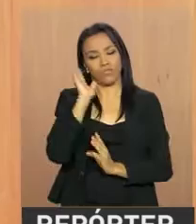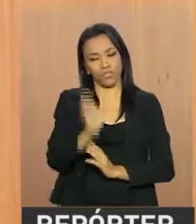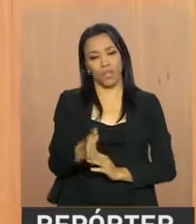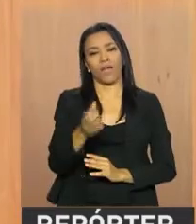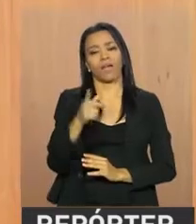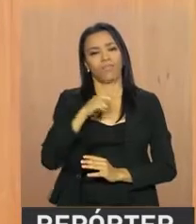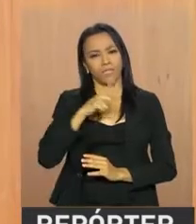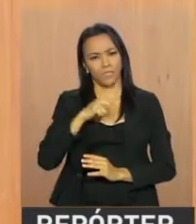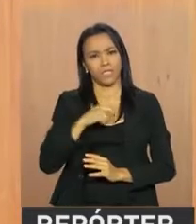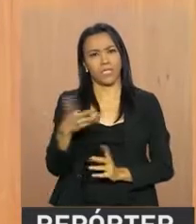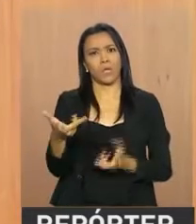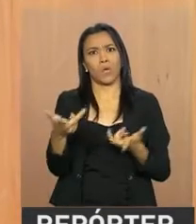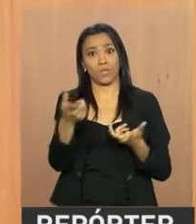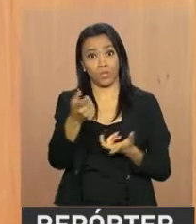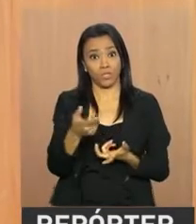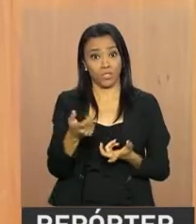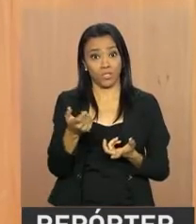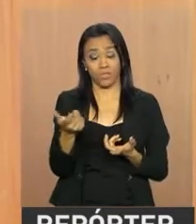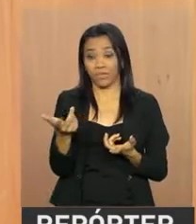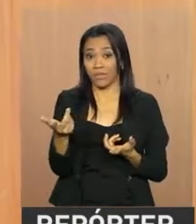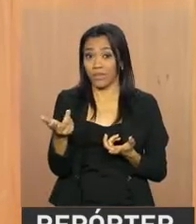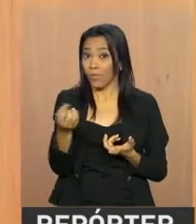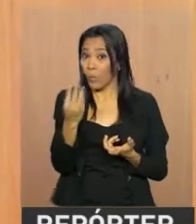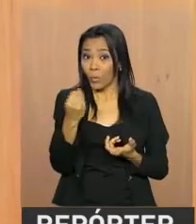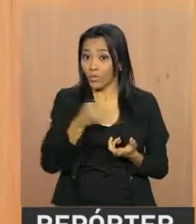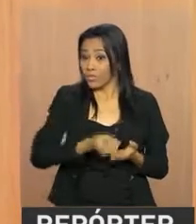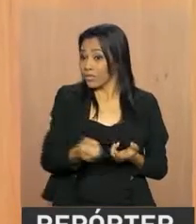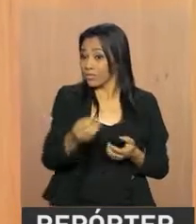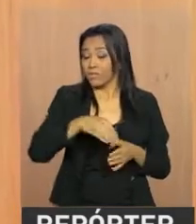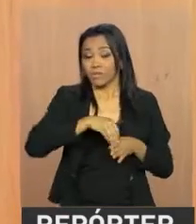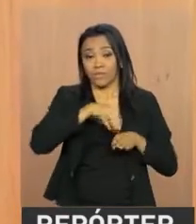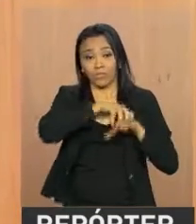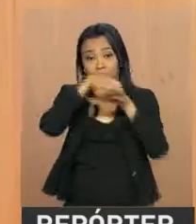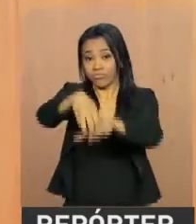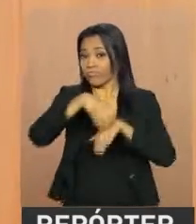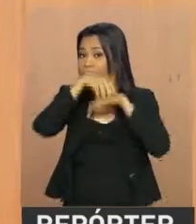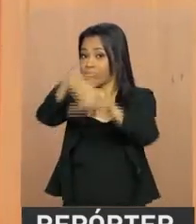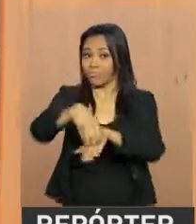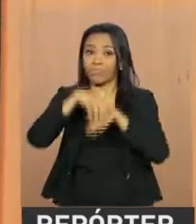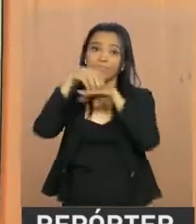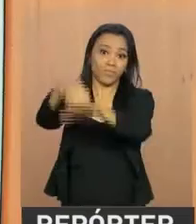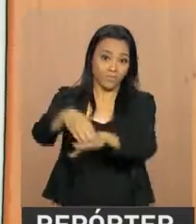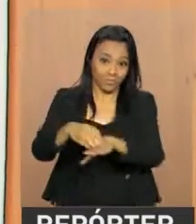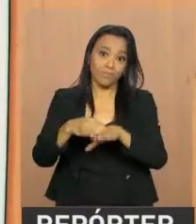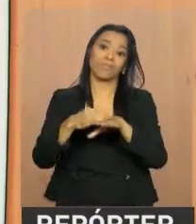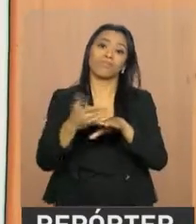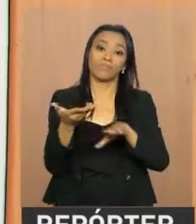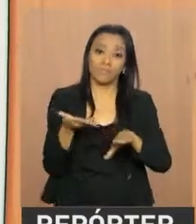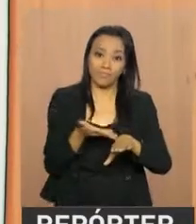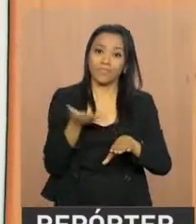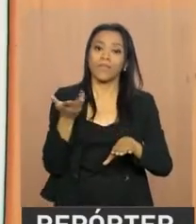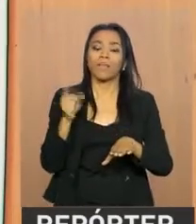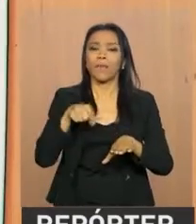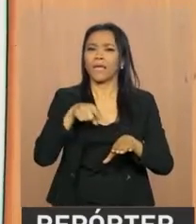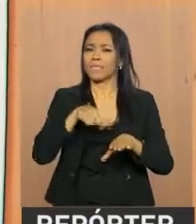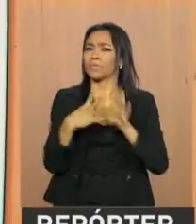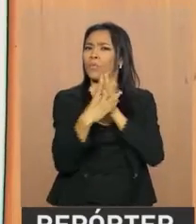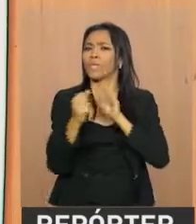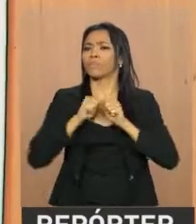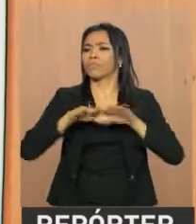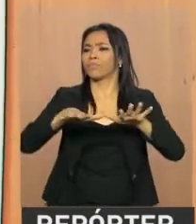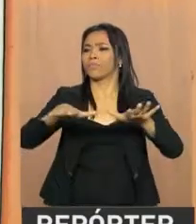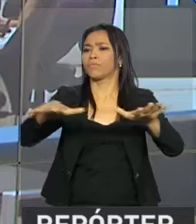um volume bastante expressivo de viagens pra temos aí uma base bastante apropriada para estender o modelo para os demais